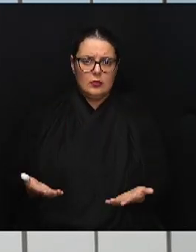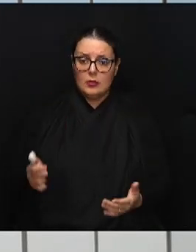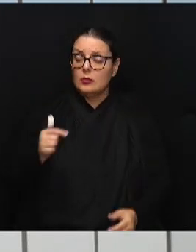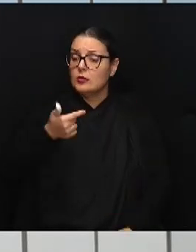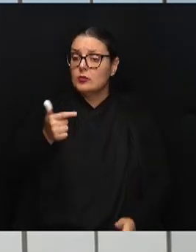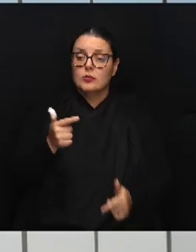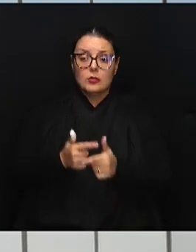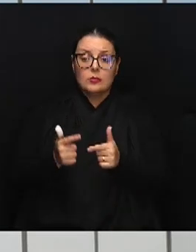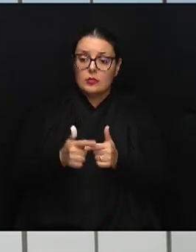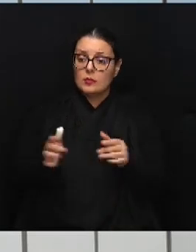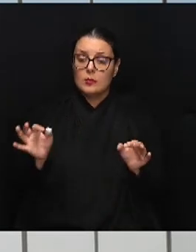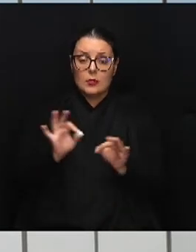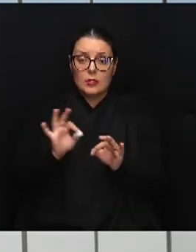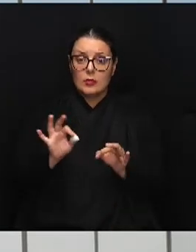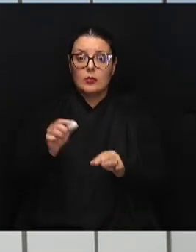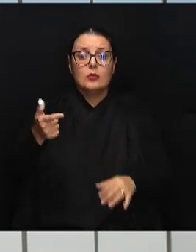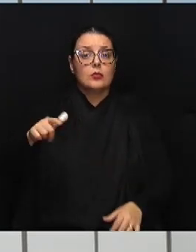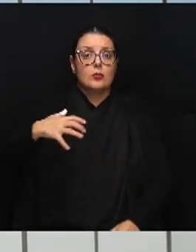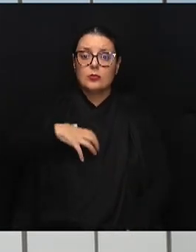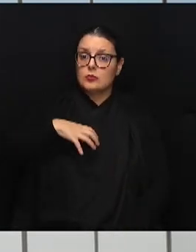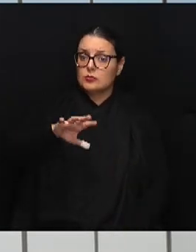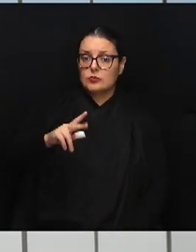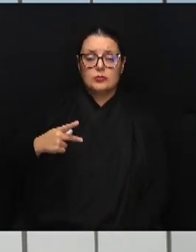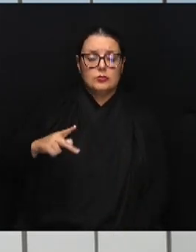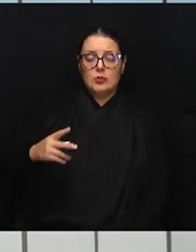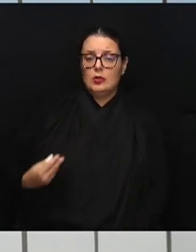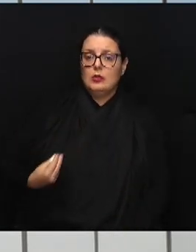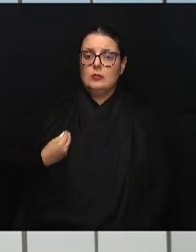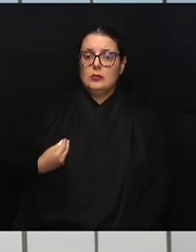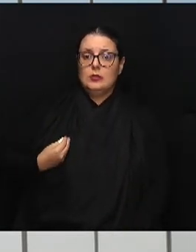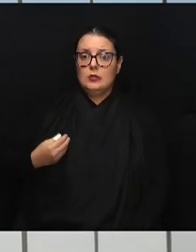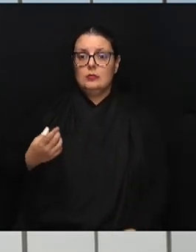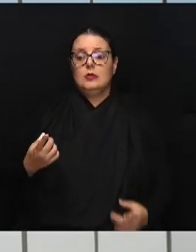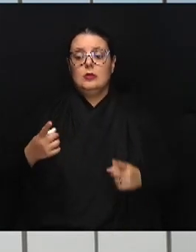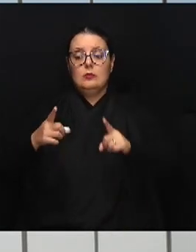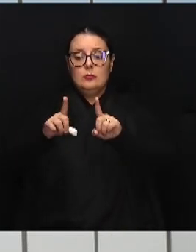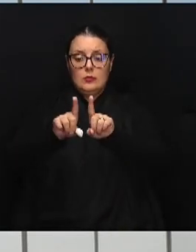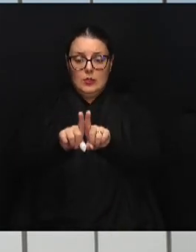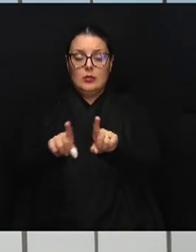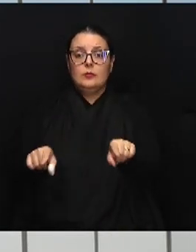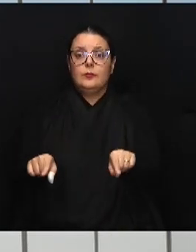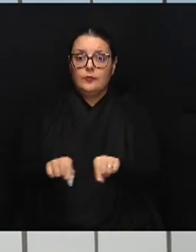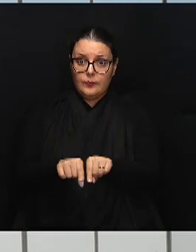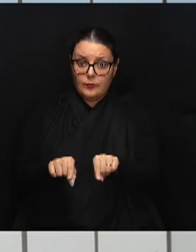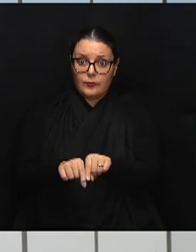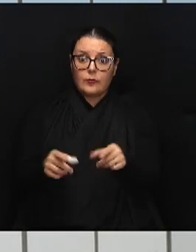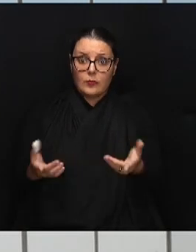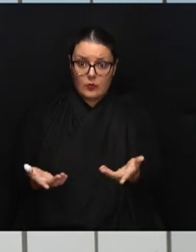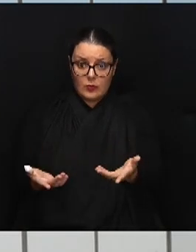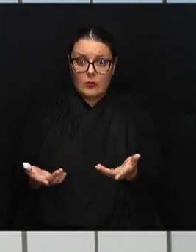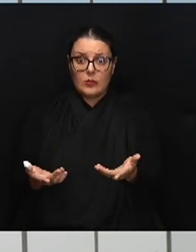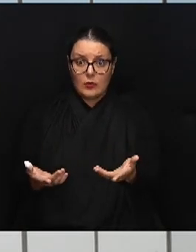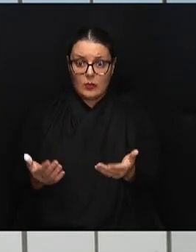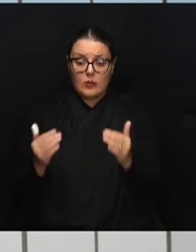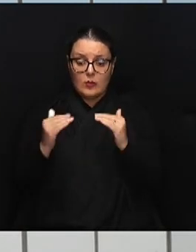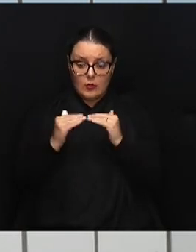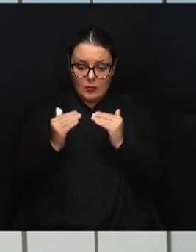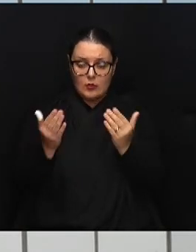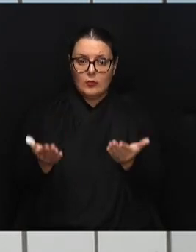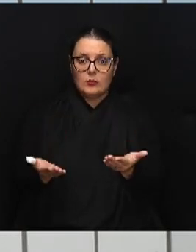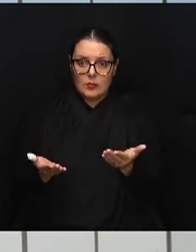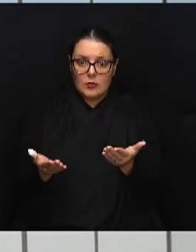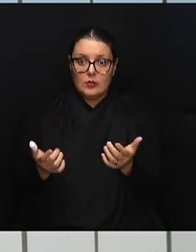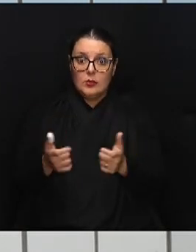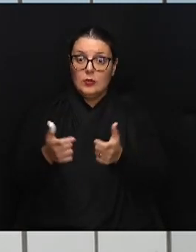problema nenhum, né? Continue sua vida desde que a sua parceria também esteja concordante. O